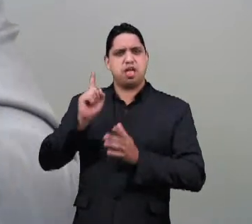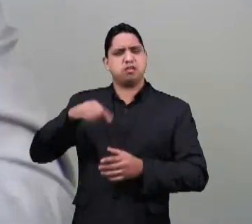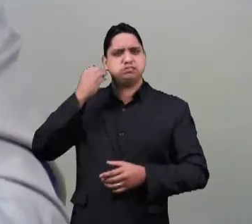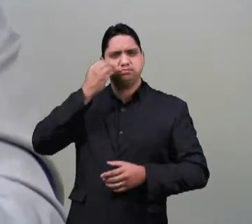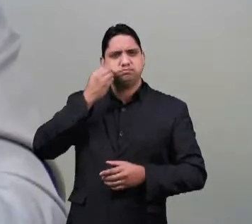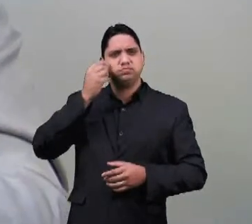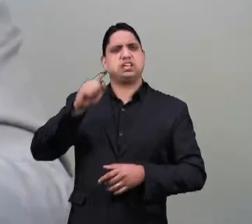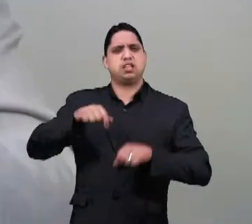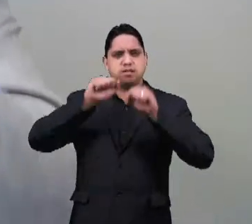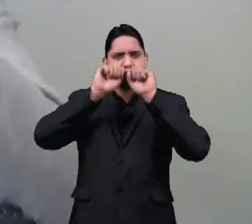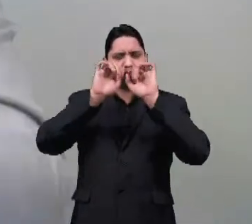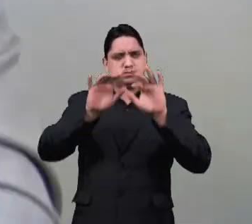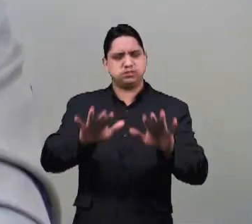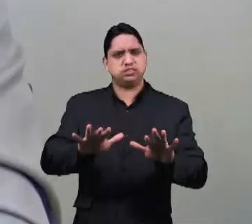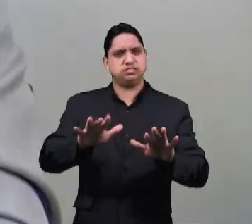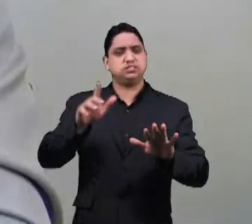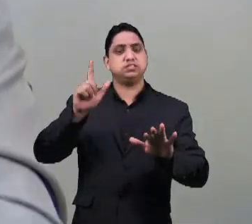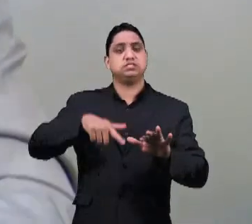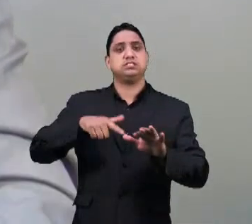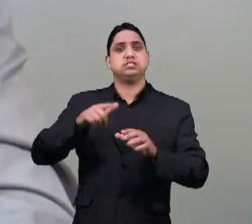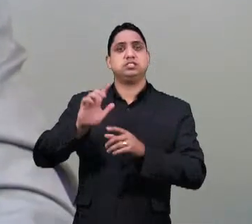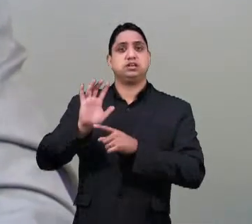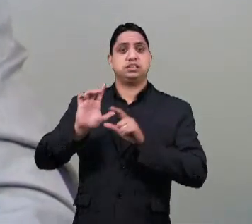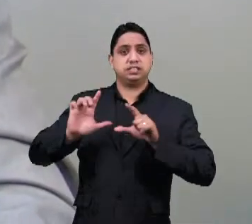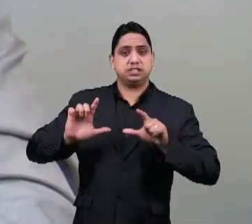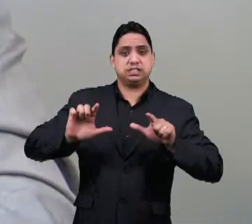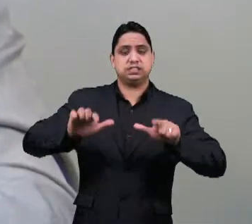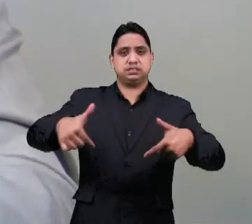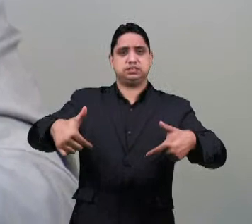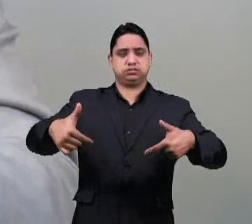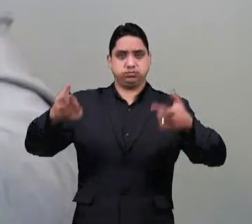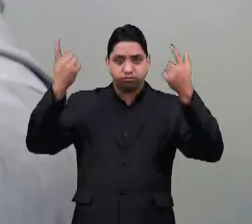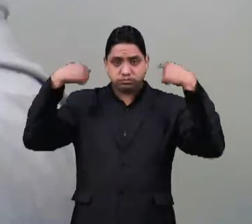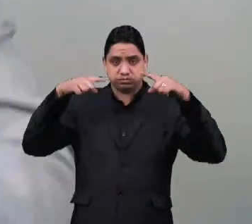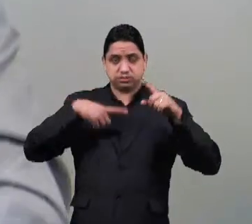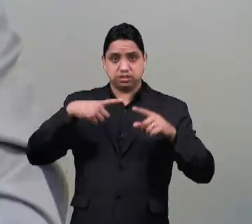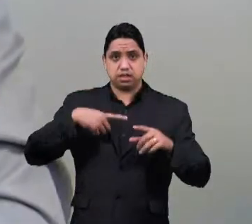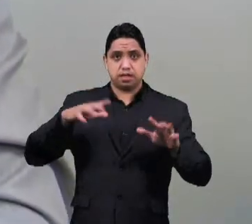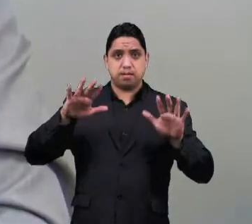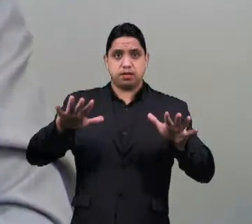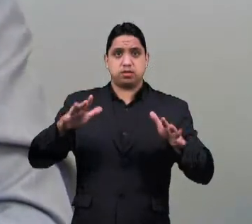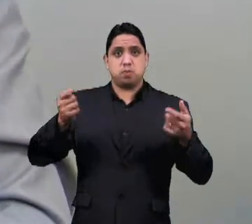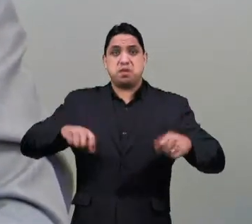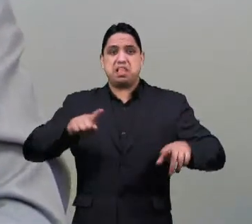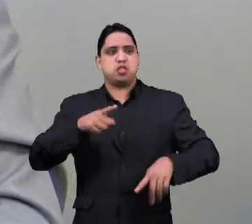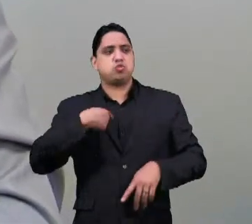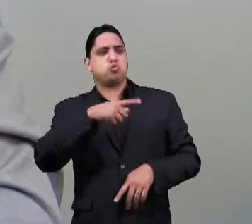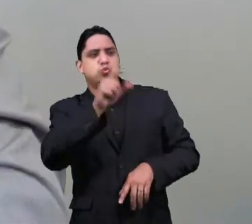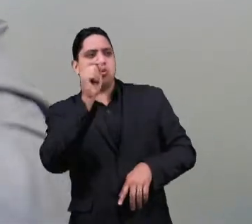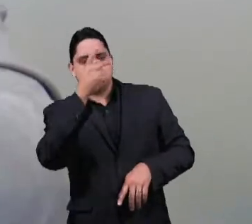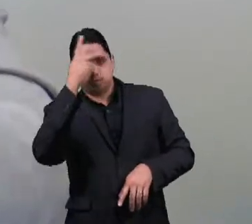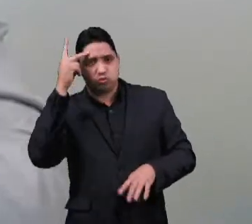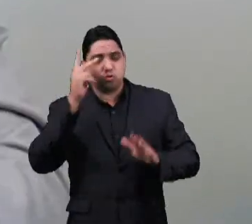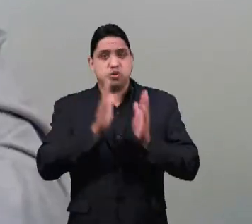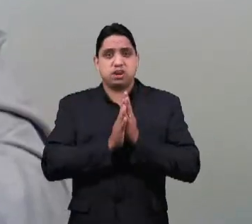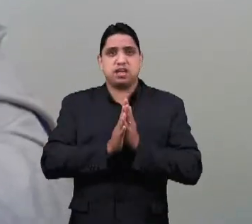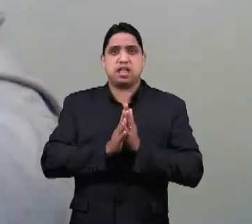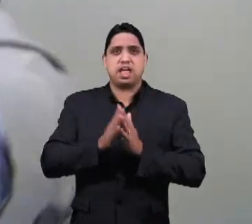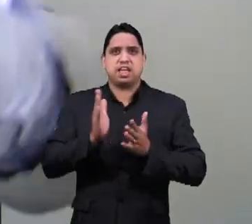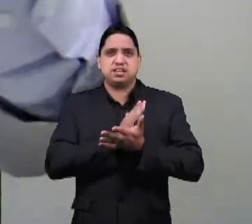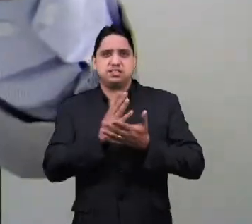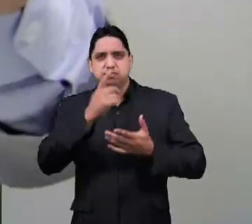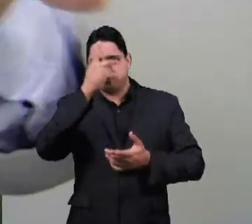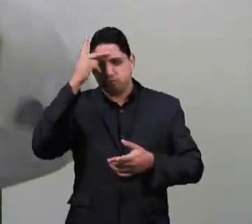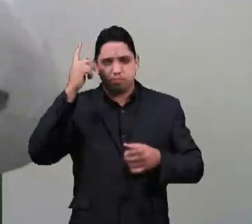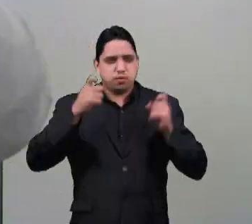uma bênção, é um recurso que a ovelha tem. Mas não precisa escolher quem vai orar por você, não. Às vezes os irmãos ficam preocupados, eu